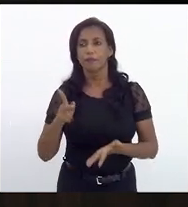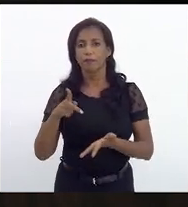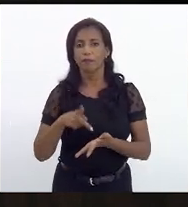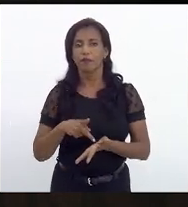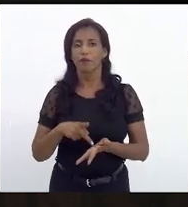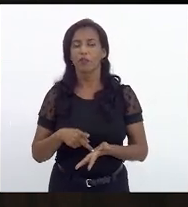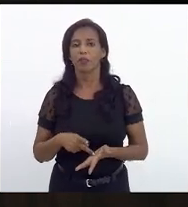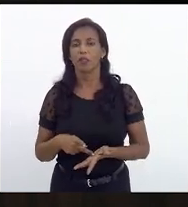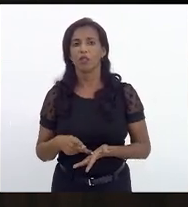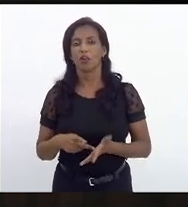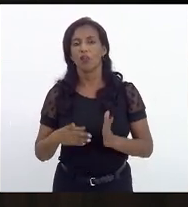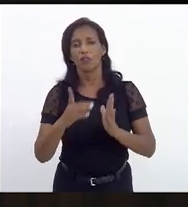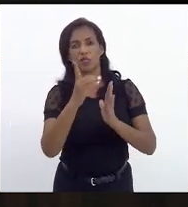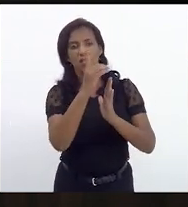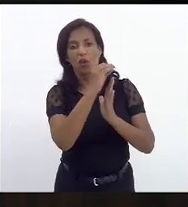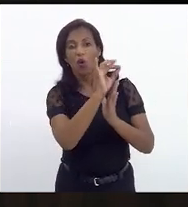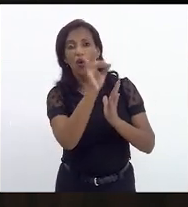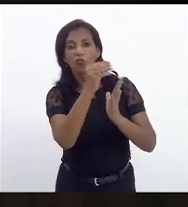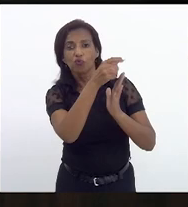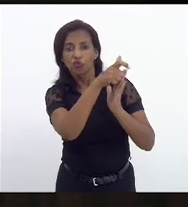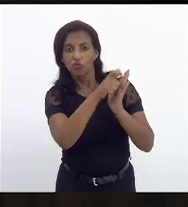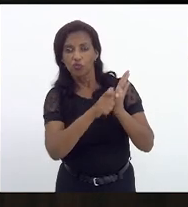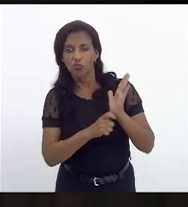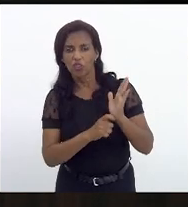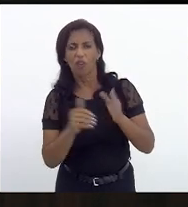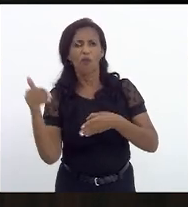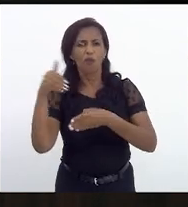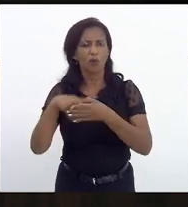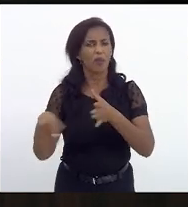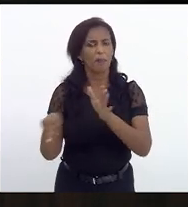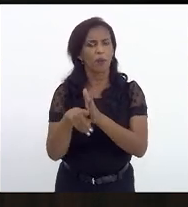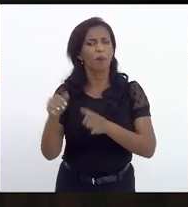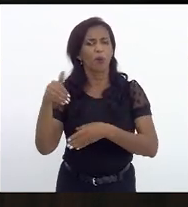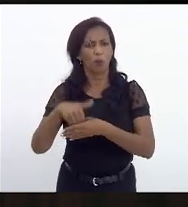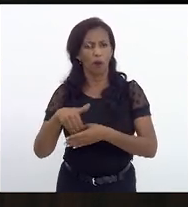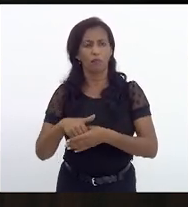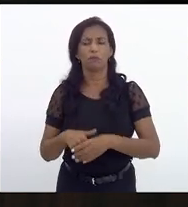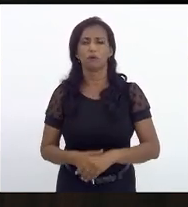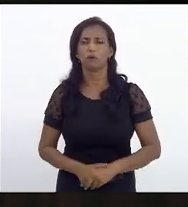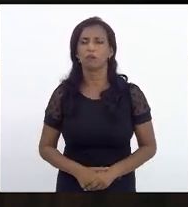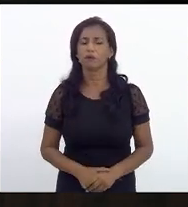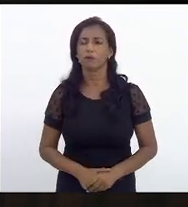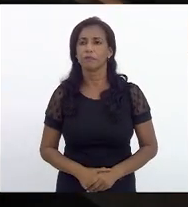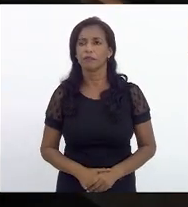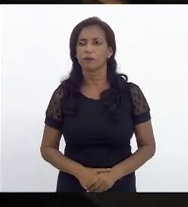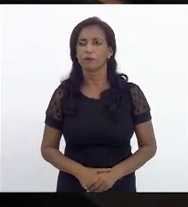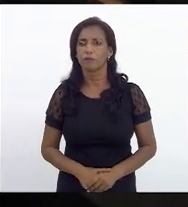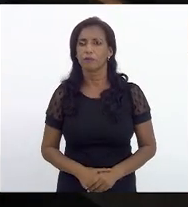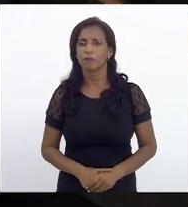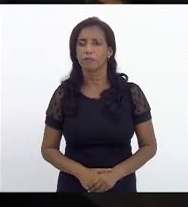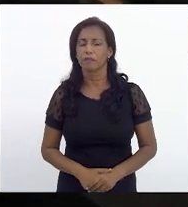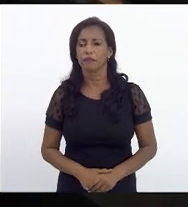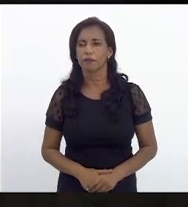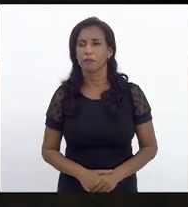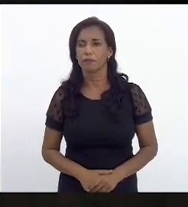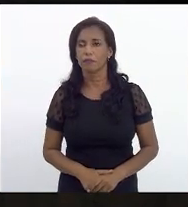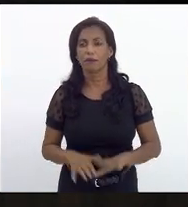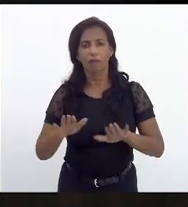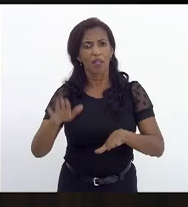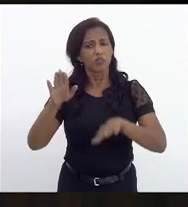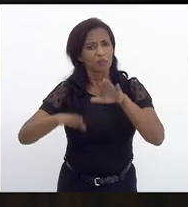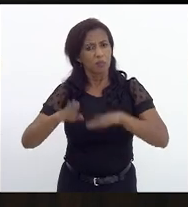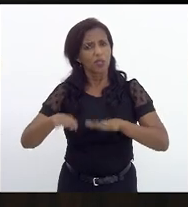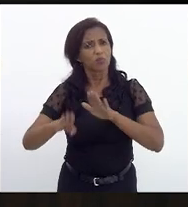um calendário para que a gente possa votar na própria quarta as emendas. Ok? Mas mesmo nas